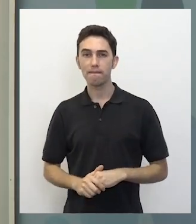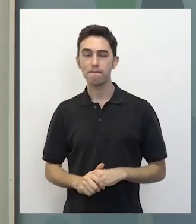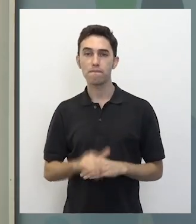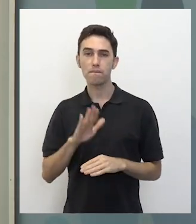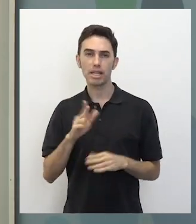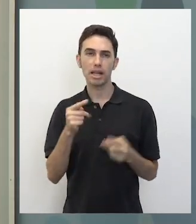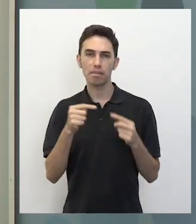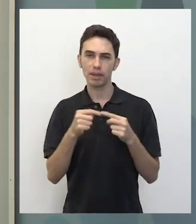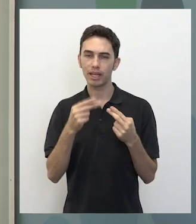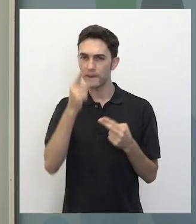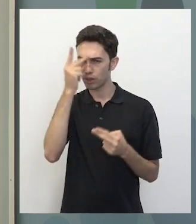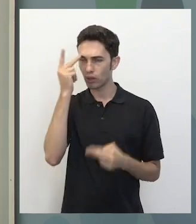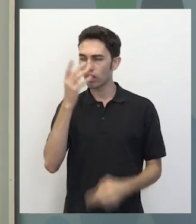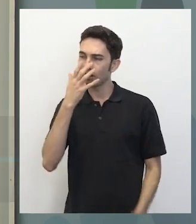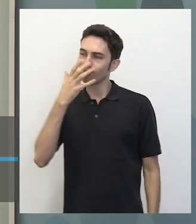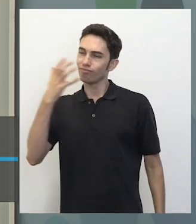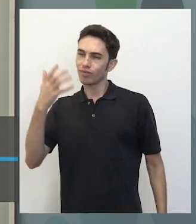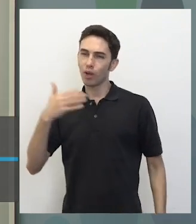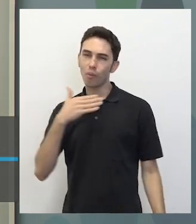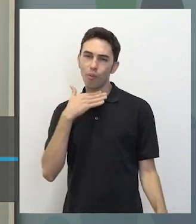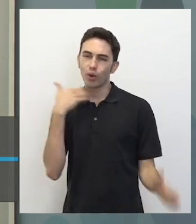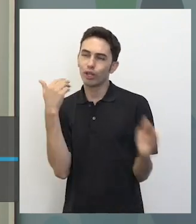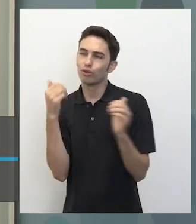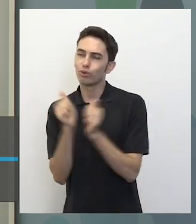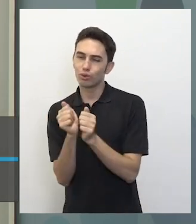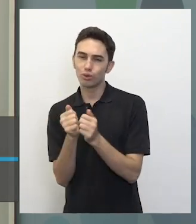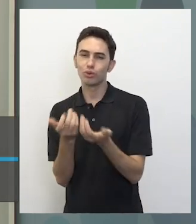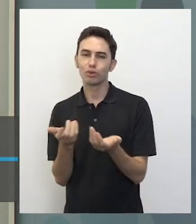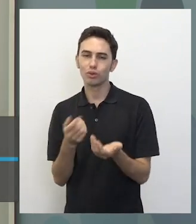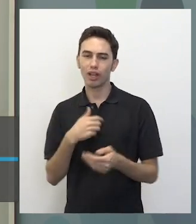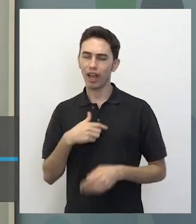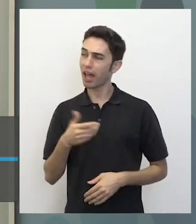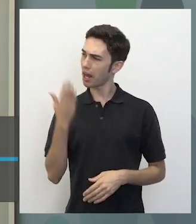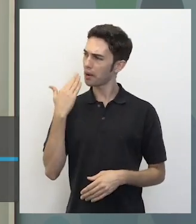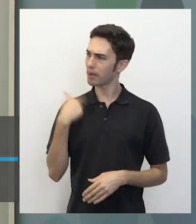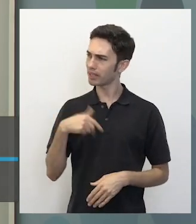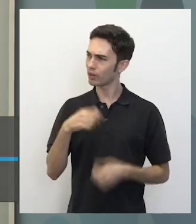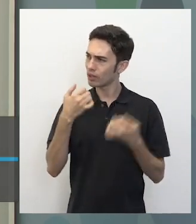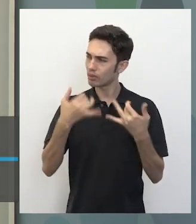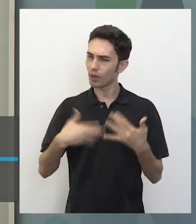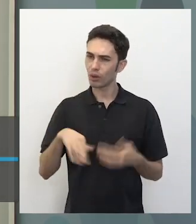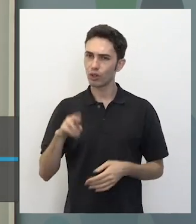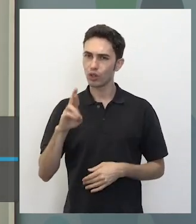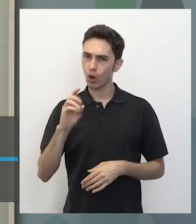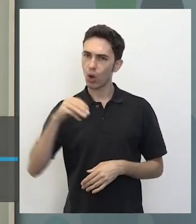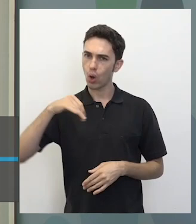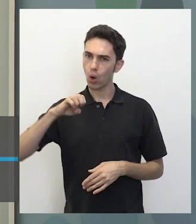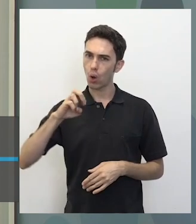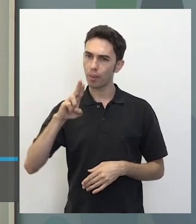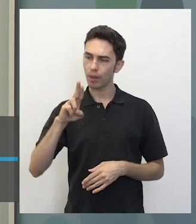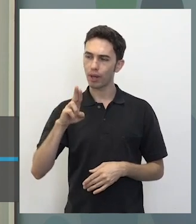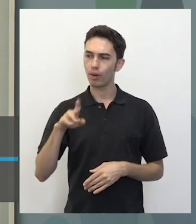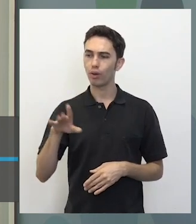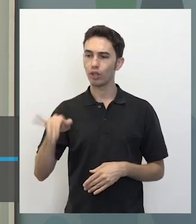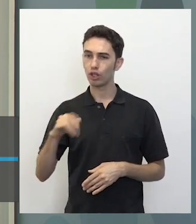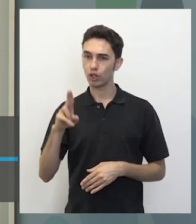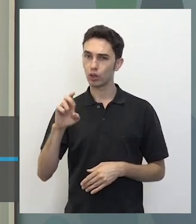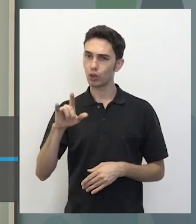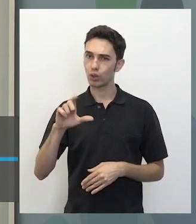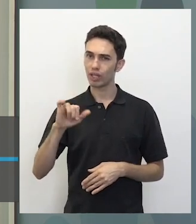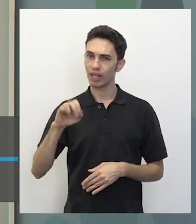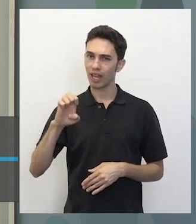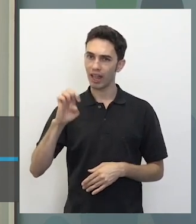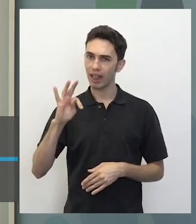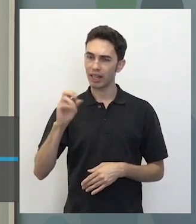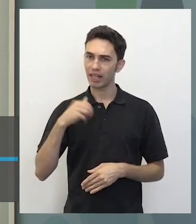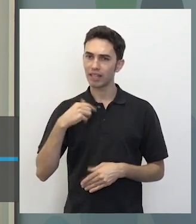coisa de romântico, de morrer junto, de estar... A gente falou isso, né? Quando a gente falou de Romeu e Julieta. A gente trouxe já, eu aqui falando. Então,